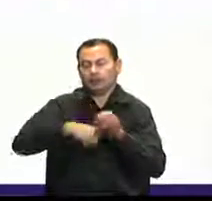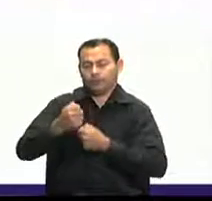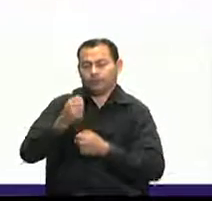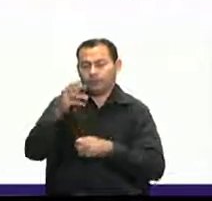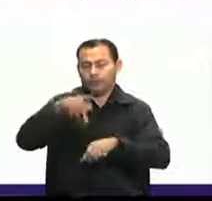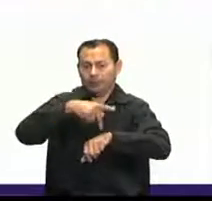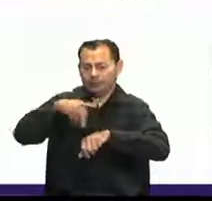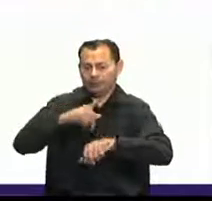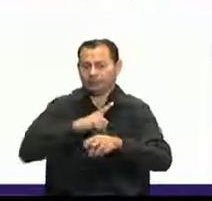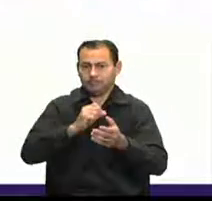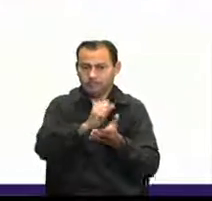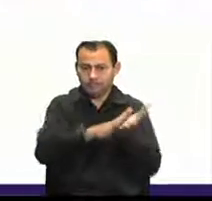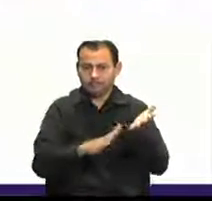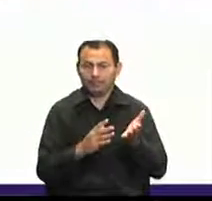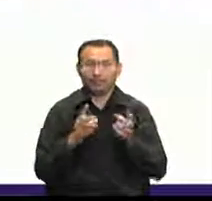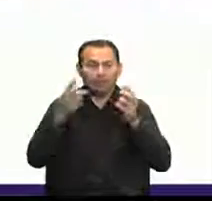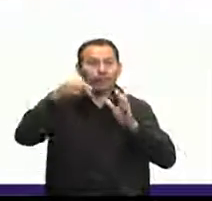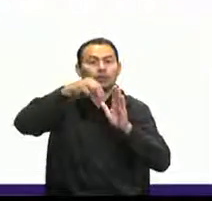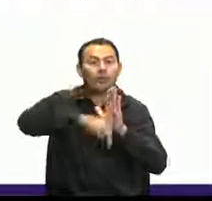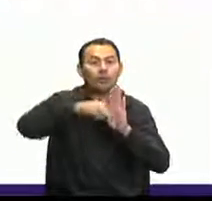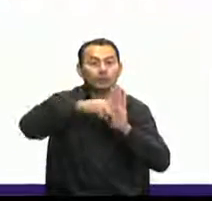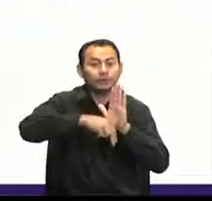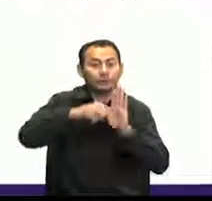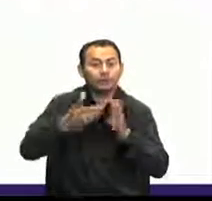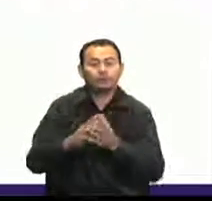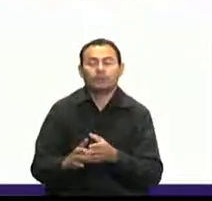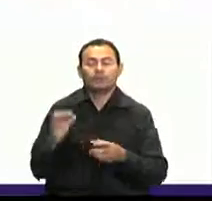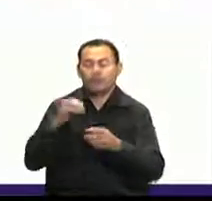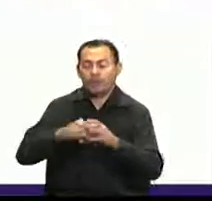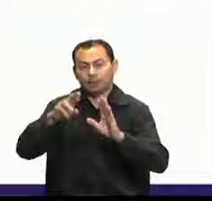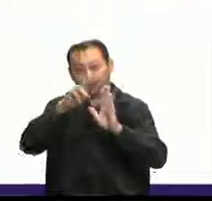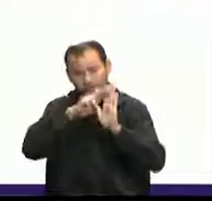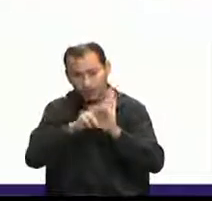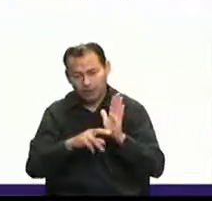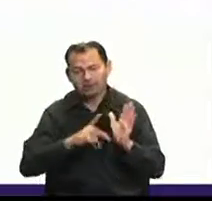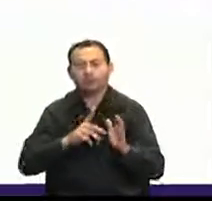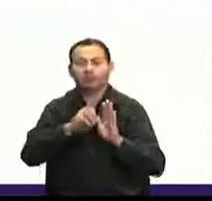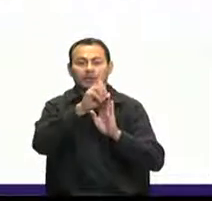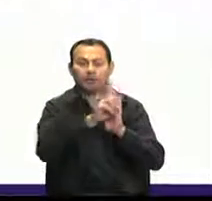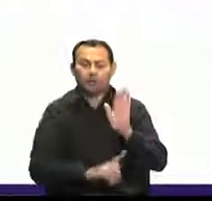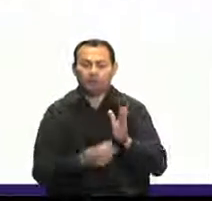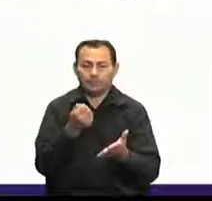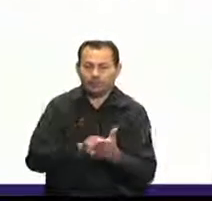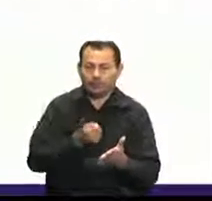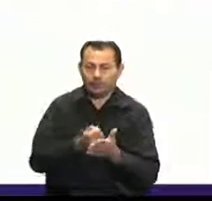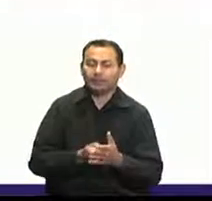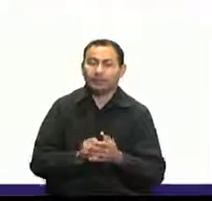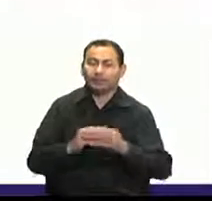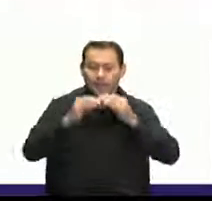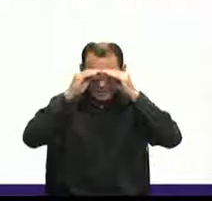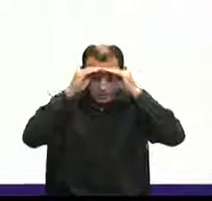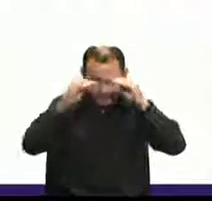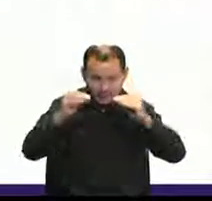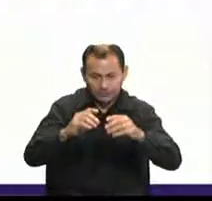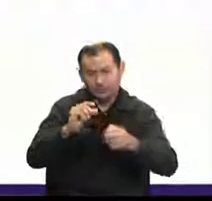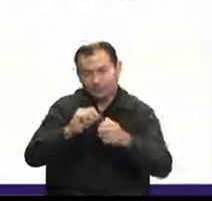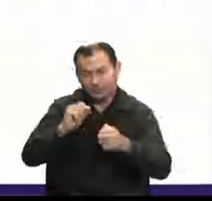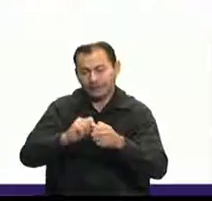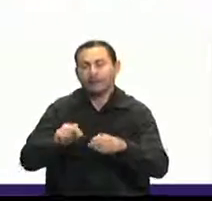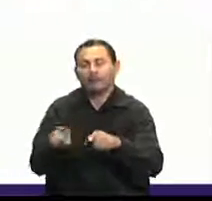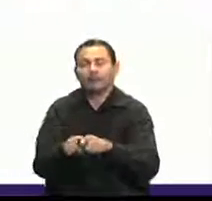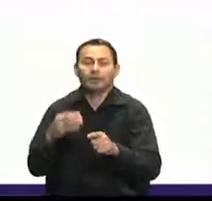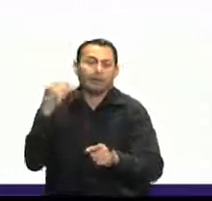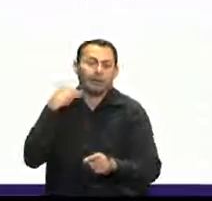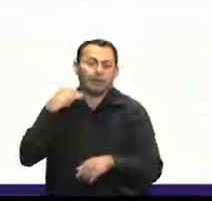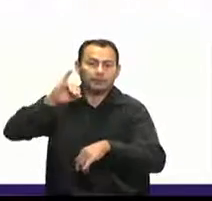ela exerce uma atividade essencialmente normativa estabelecendo regras e diretrizes que devem ser executadas tanto pelo banco central